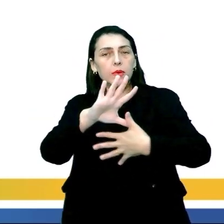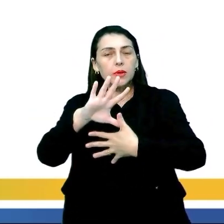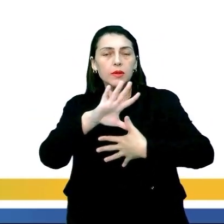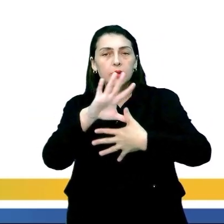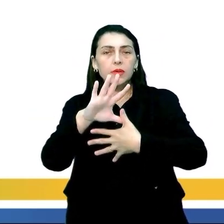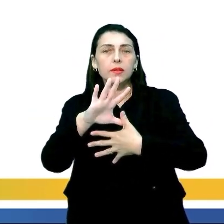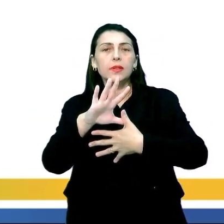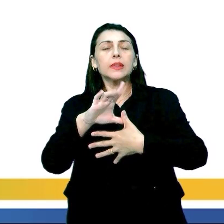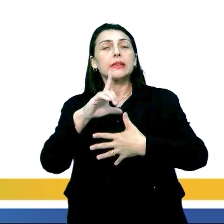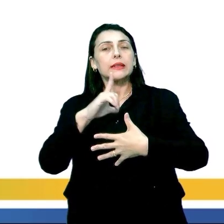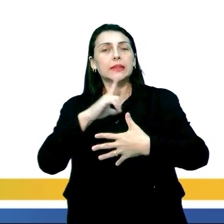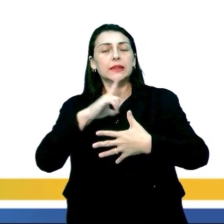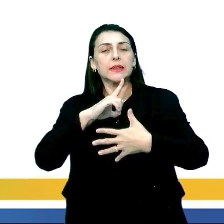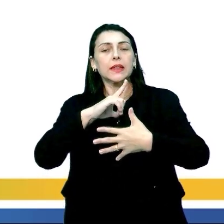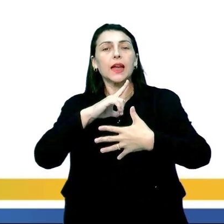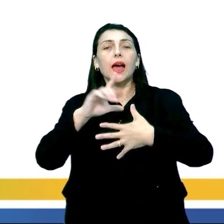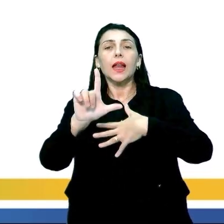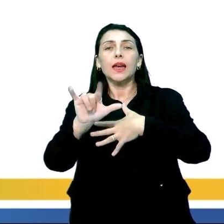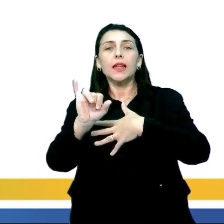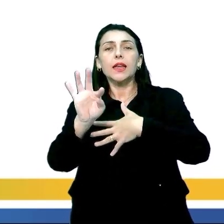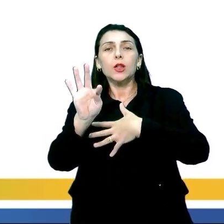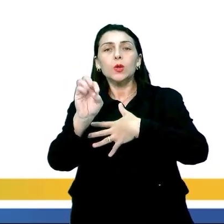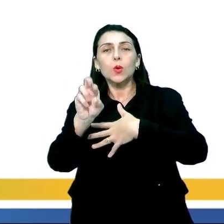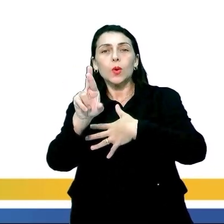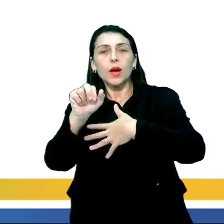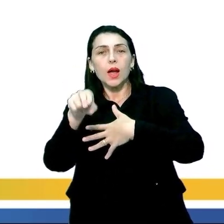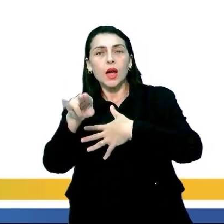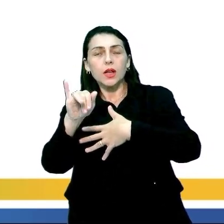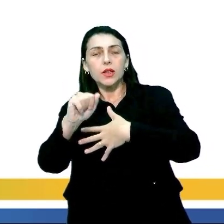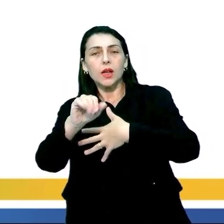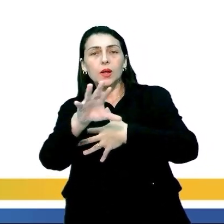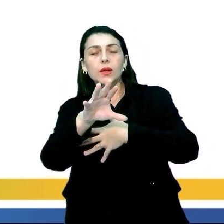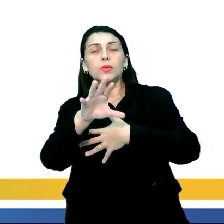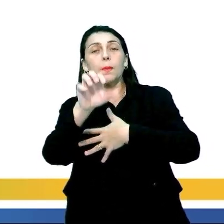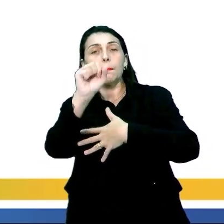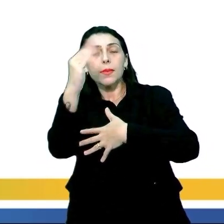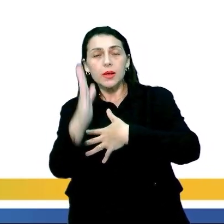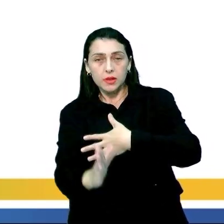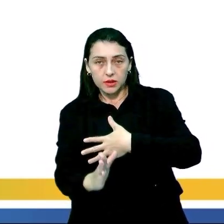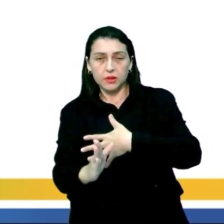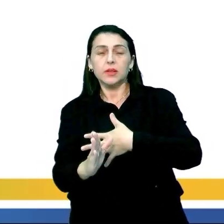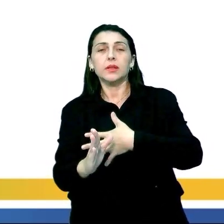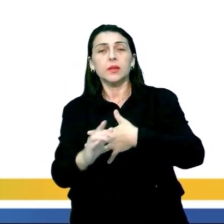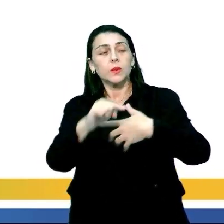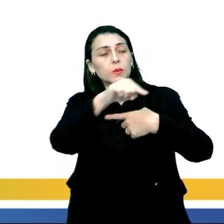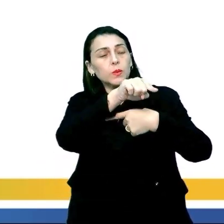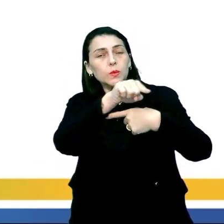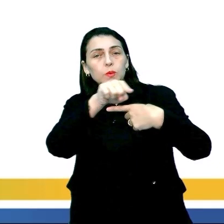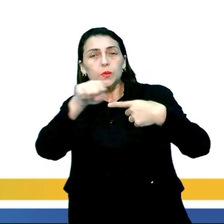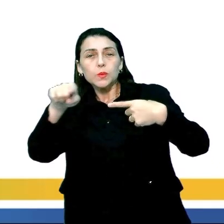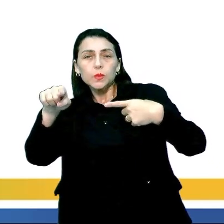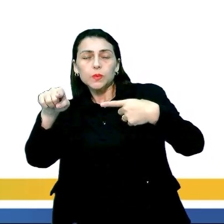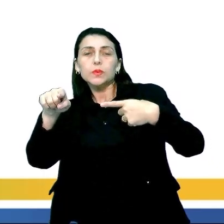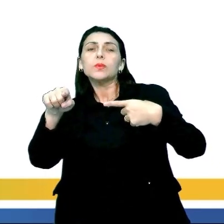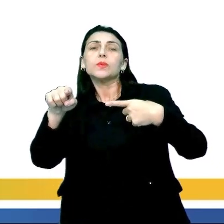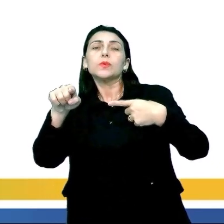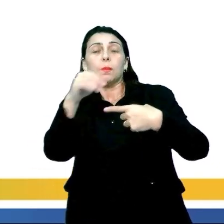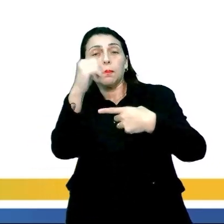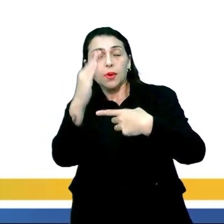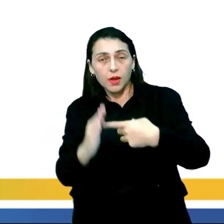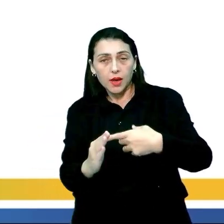mapa, ela ocupa a faixa litorânea do território brasileiro. Então, toda a faixa litorânea do território